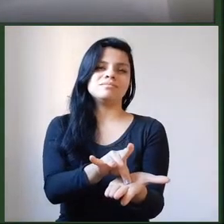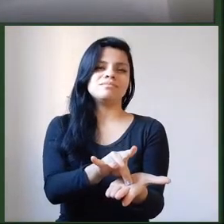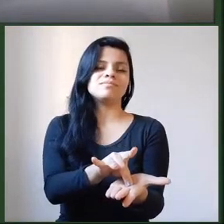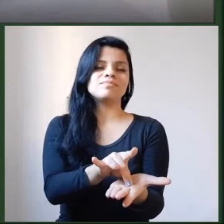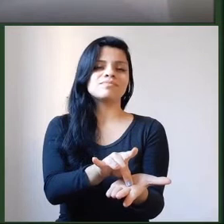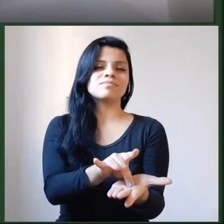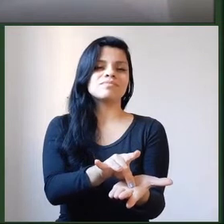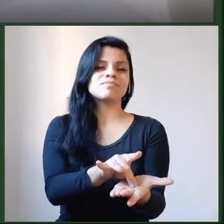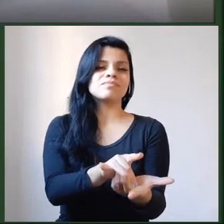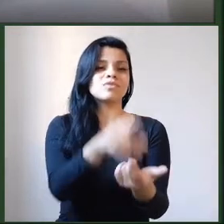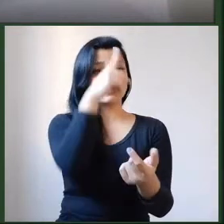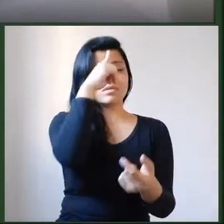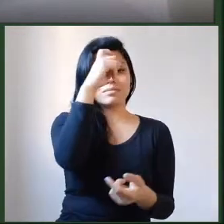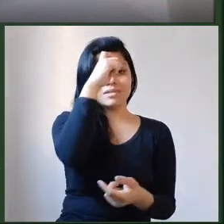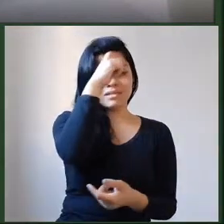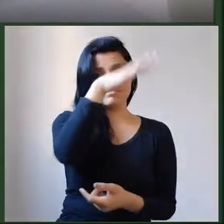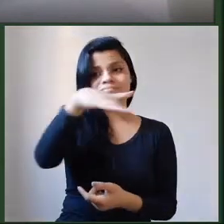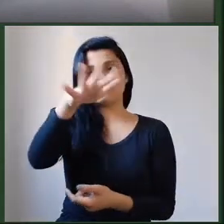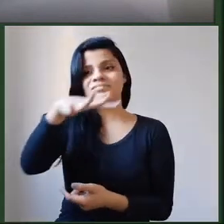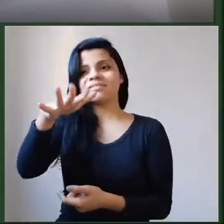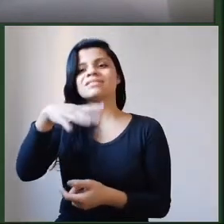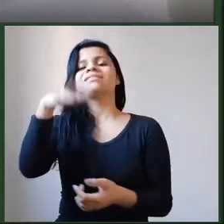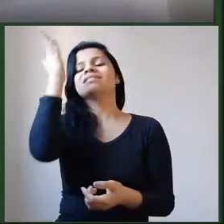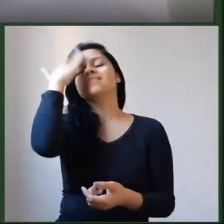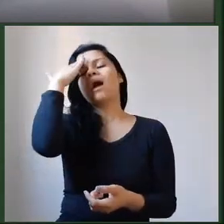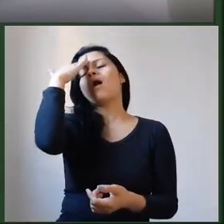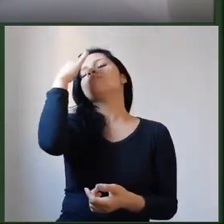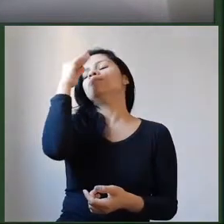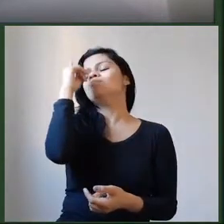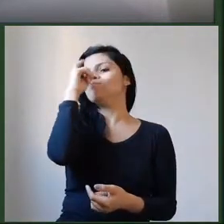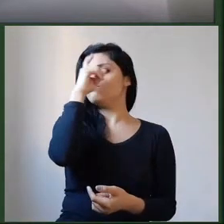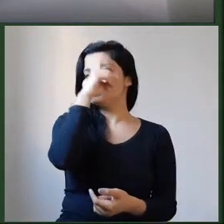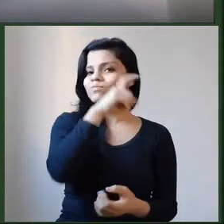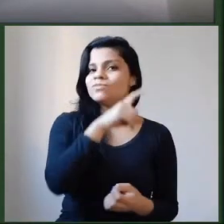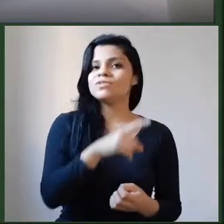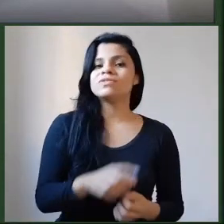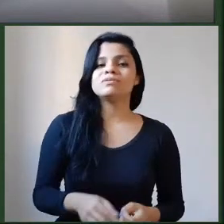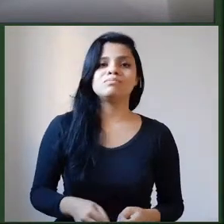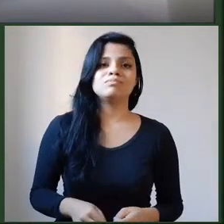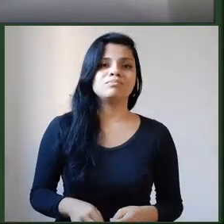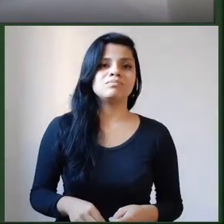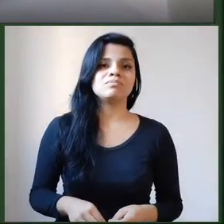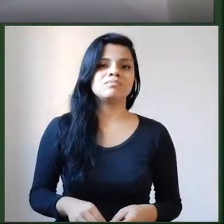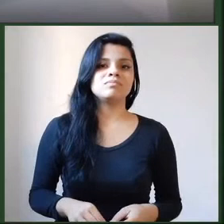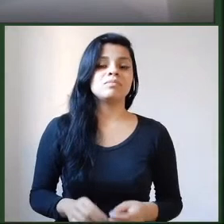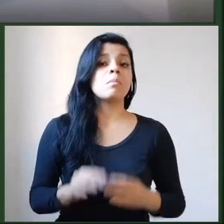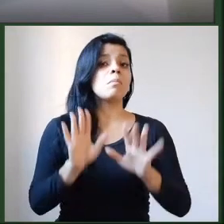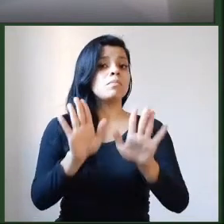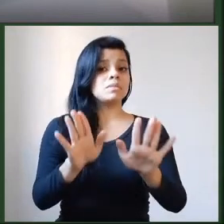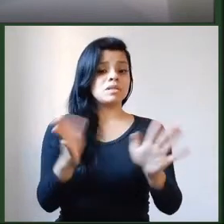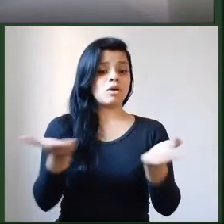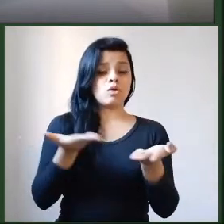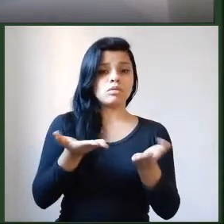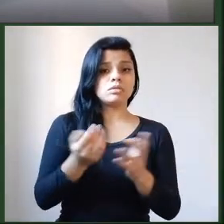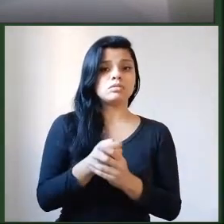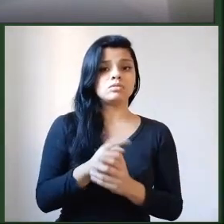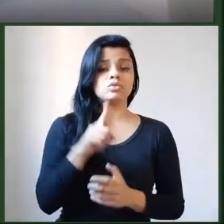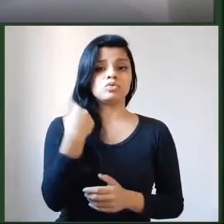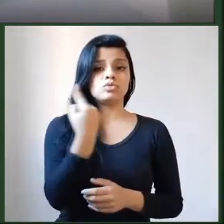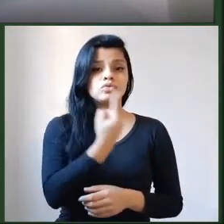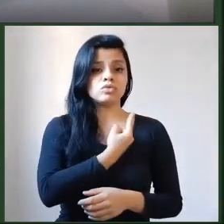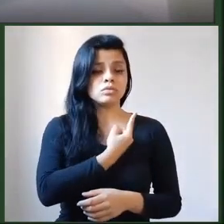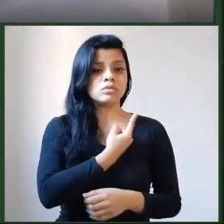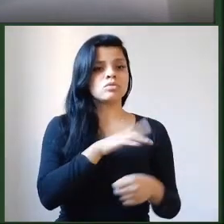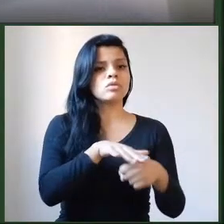nesse momento em que se fala de abertura e relaxamento das medidas de distanciamento social, você acha que esse cenário pode